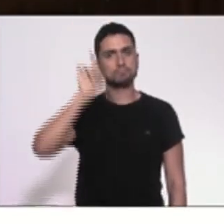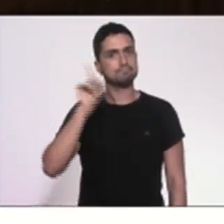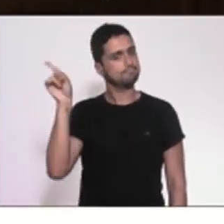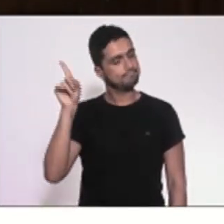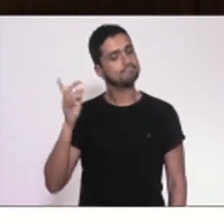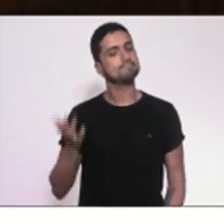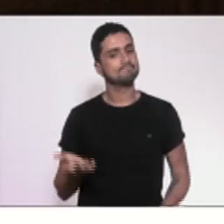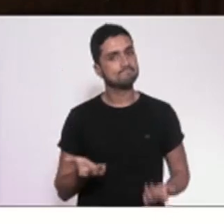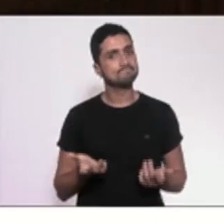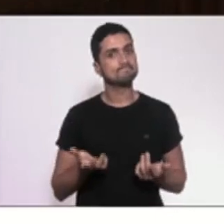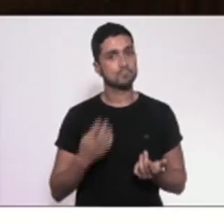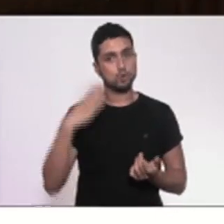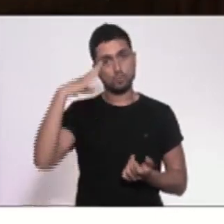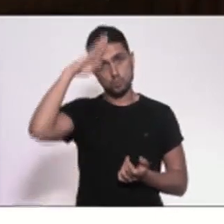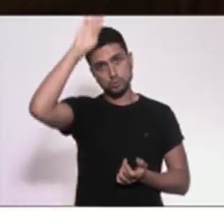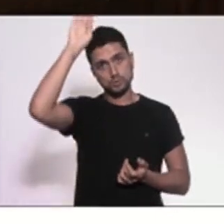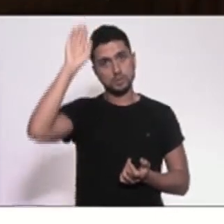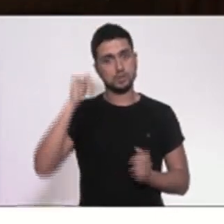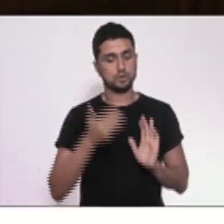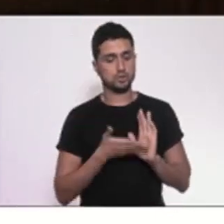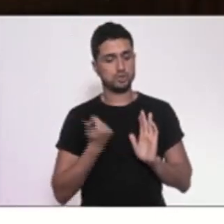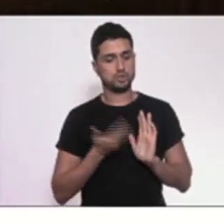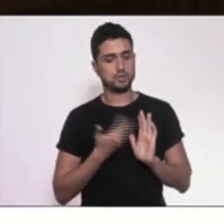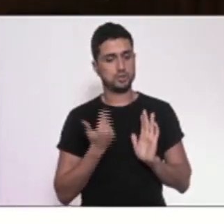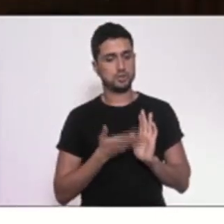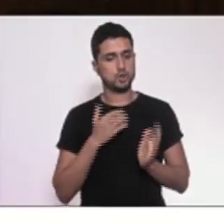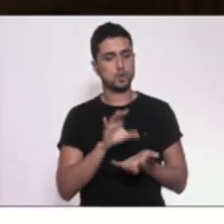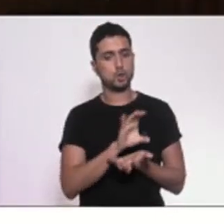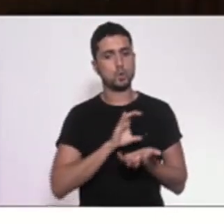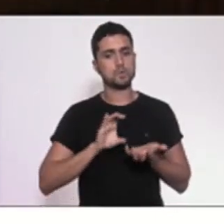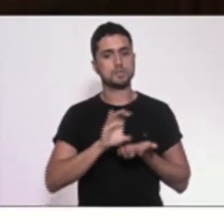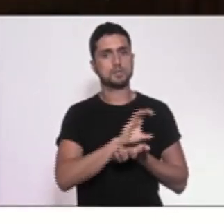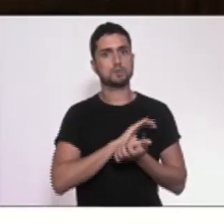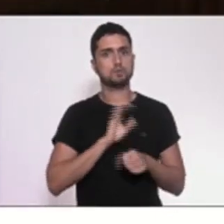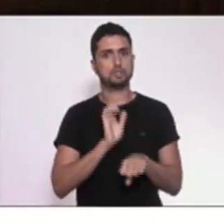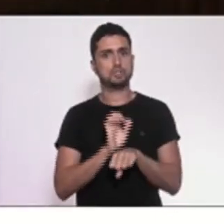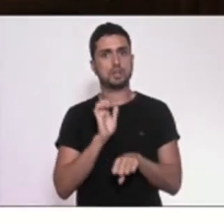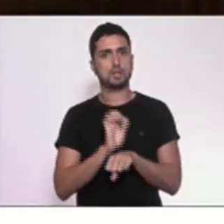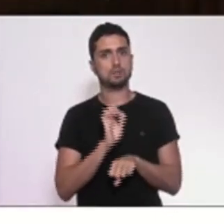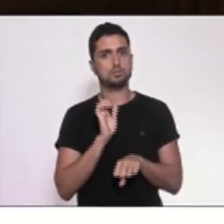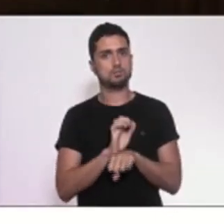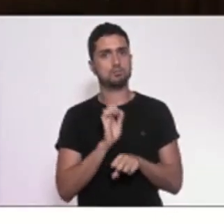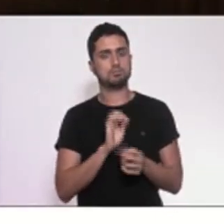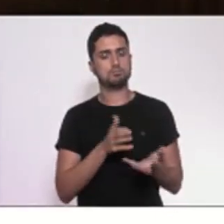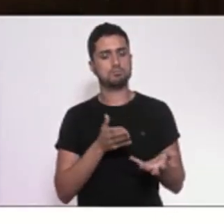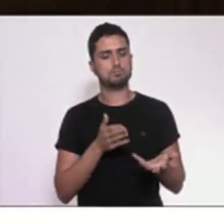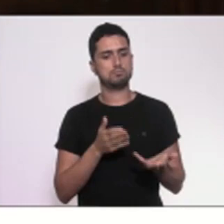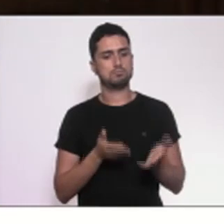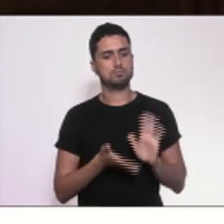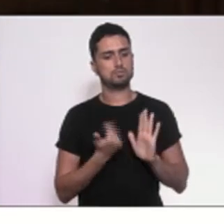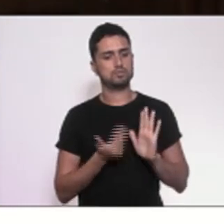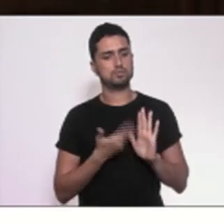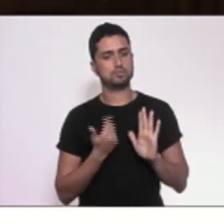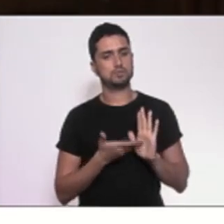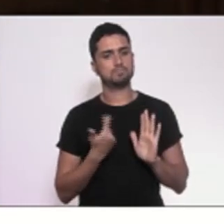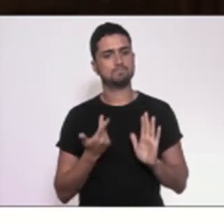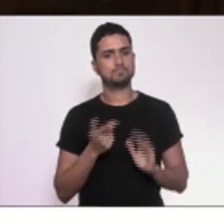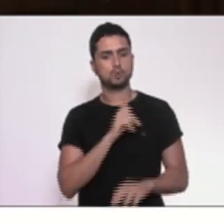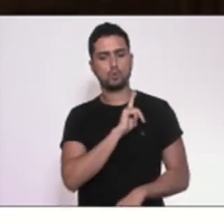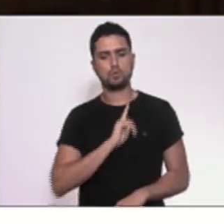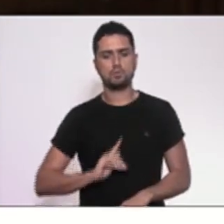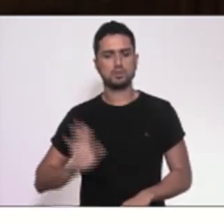exemplo, elimina o conjunto dos conselhos de Estado que perpassavam diferentes